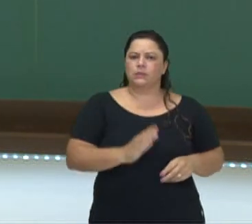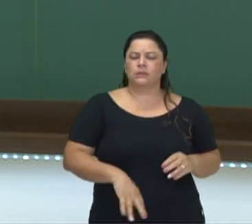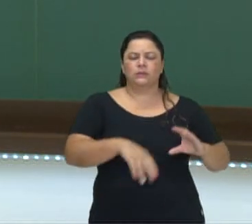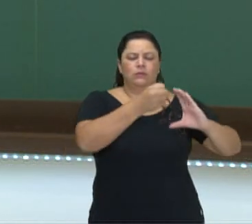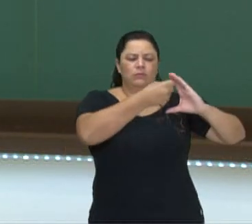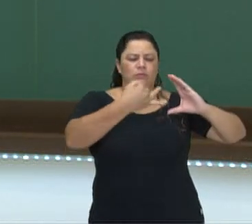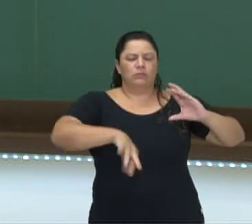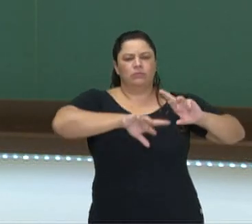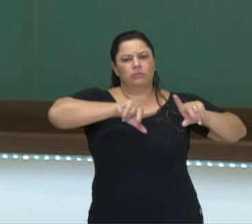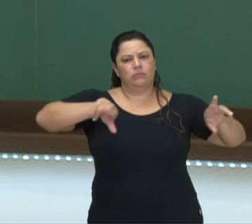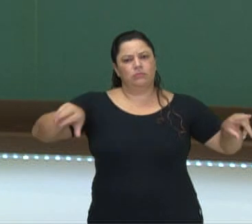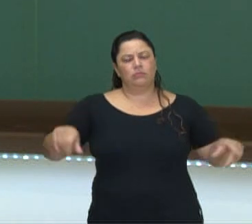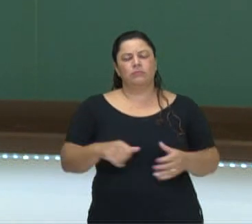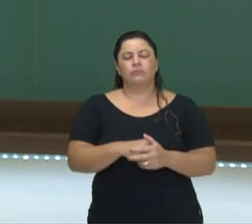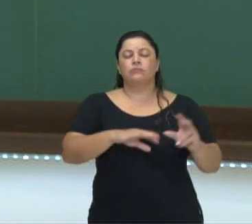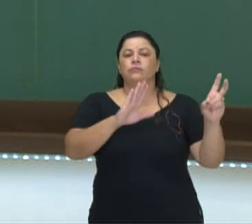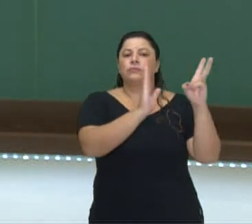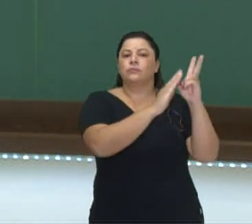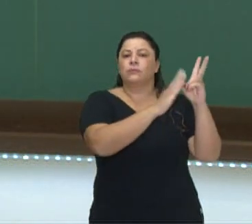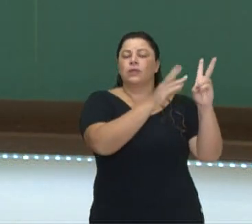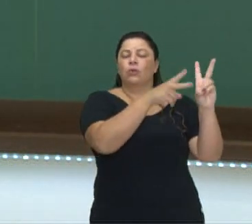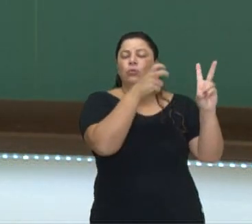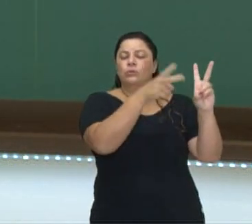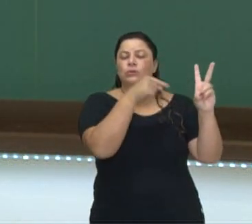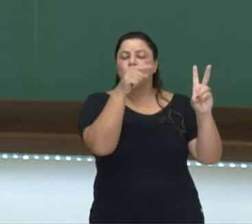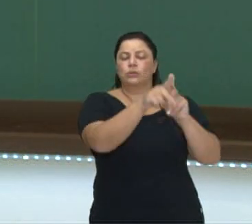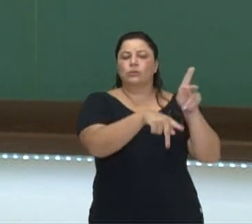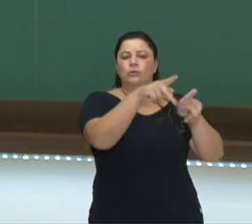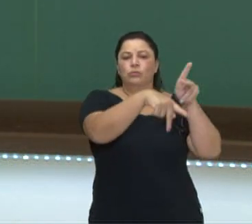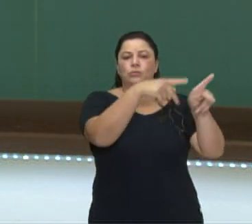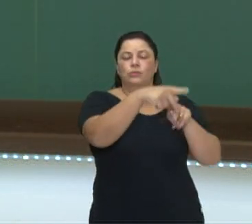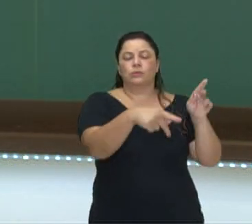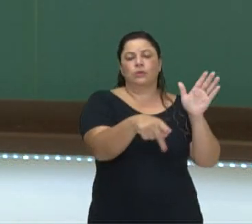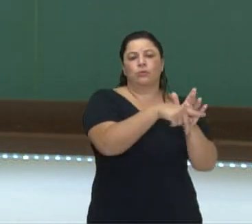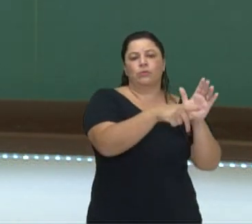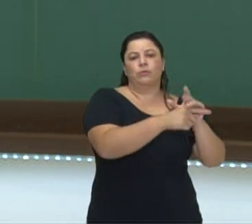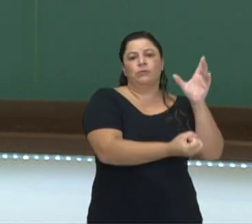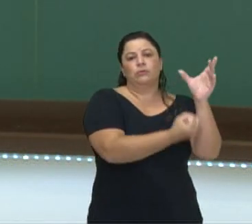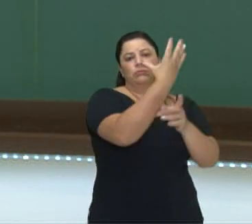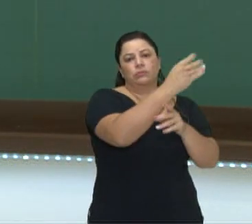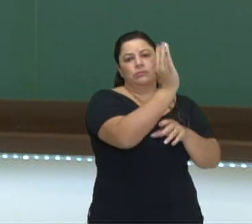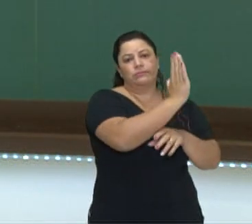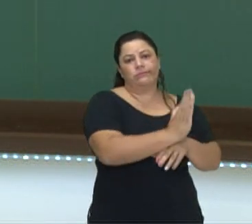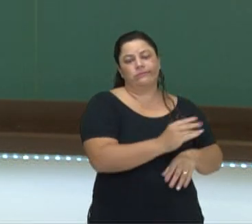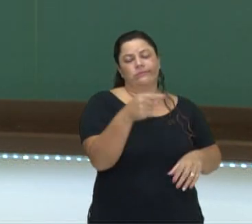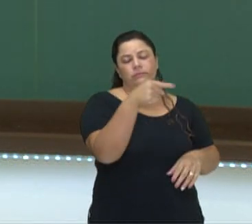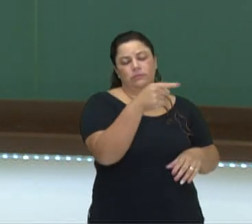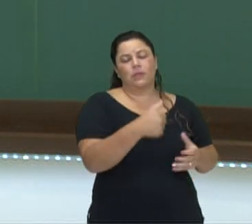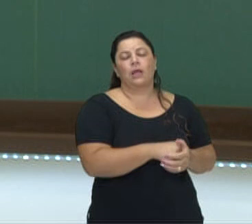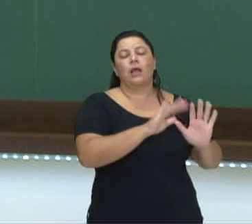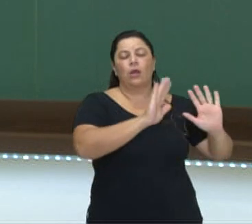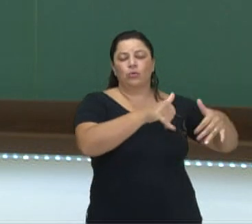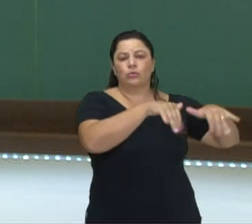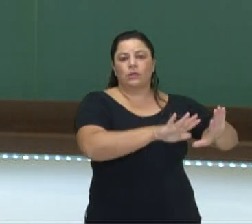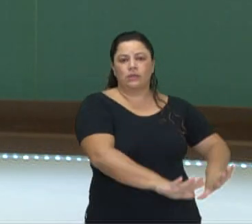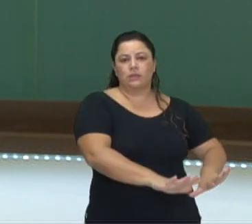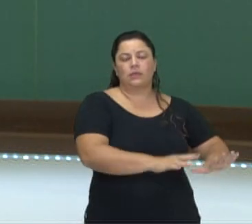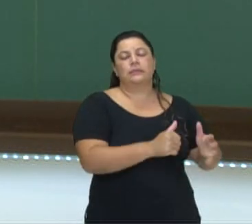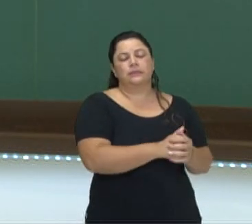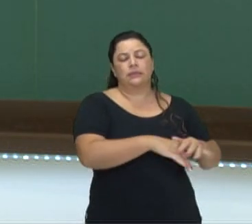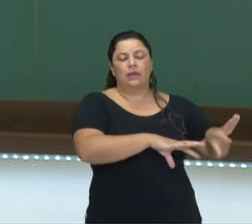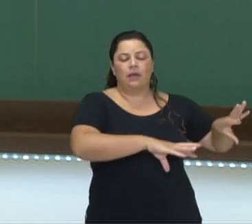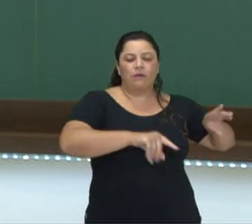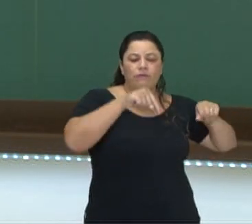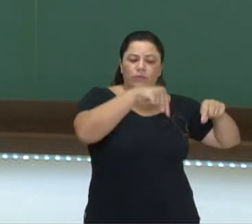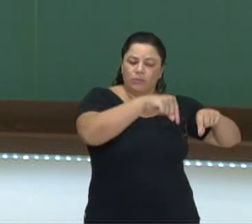nós temos. Os indígenas constituem a população nativa do território, são os que já estavam nessas